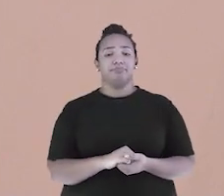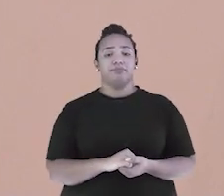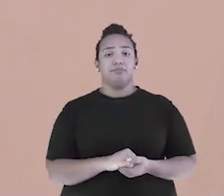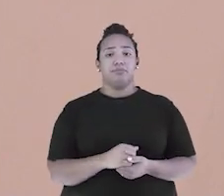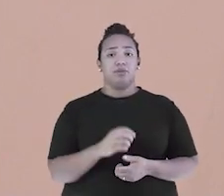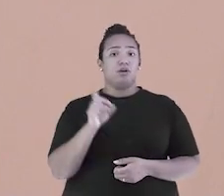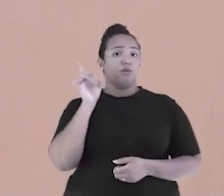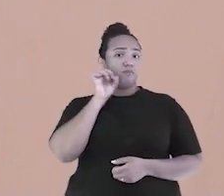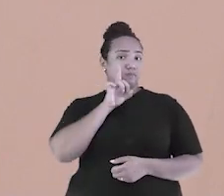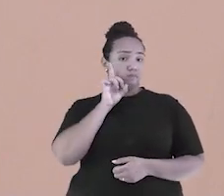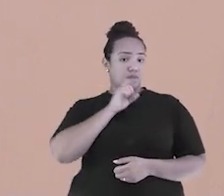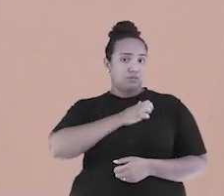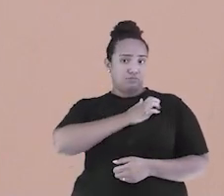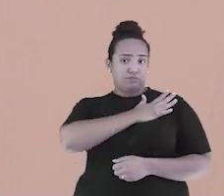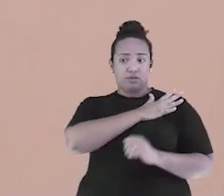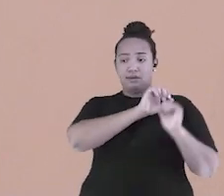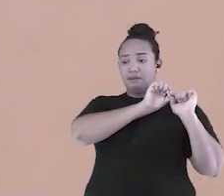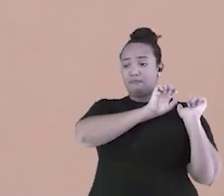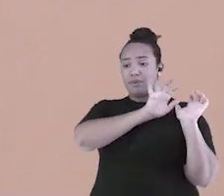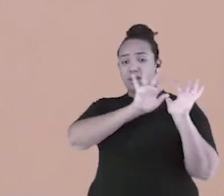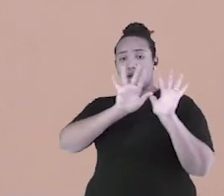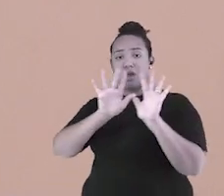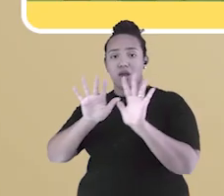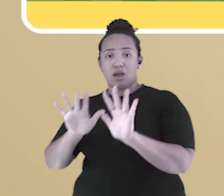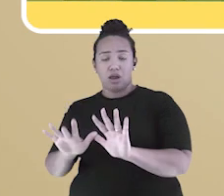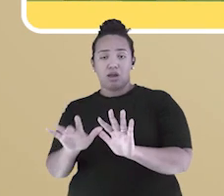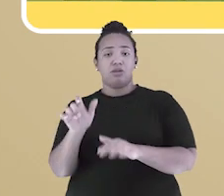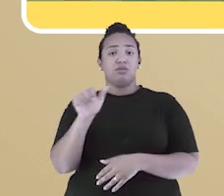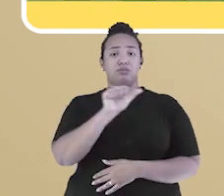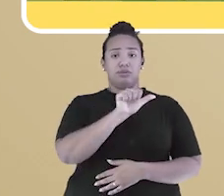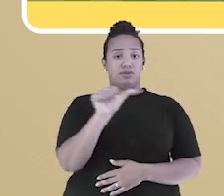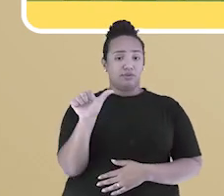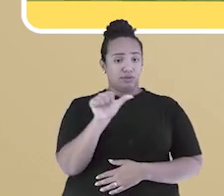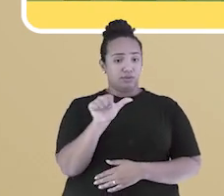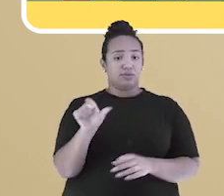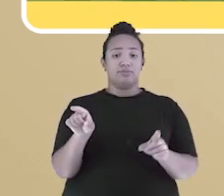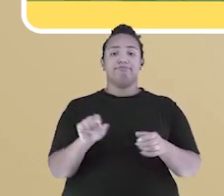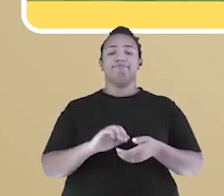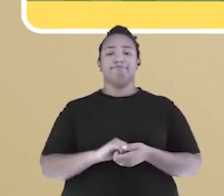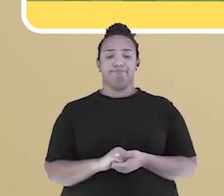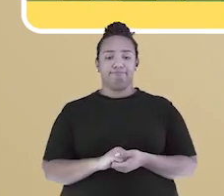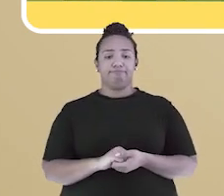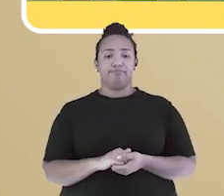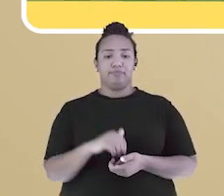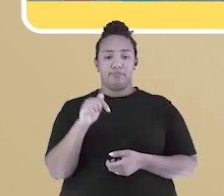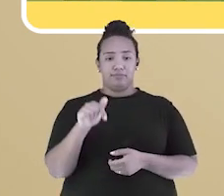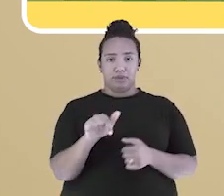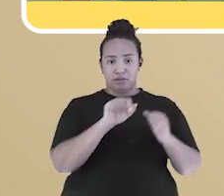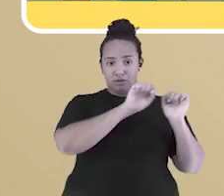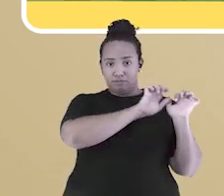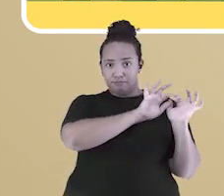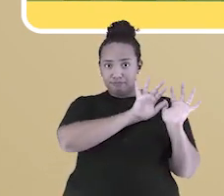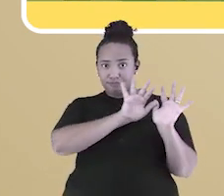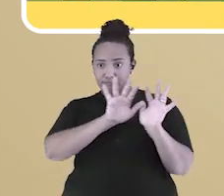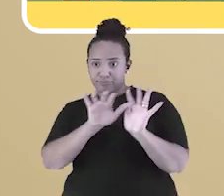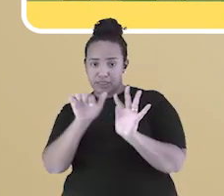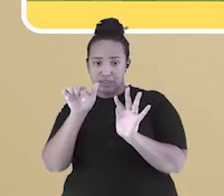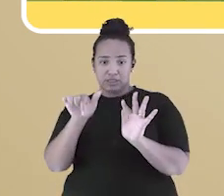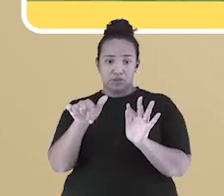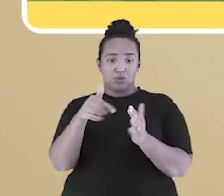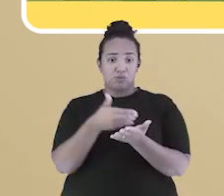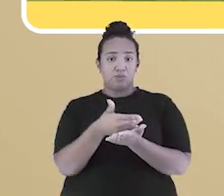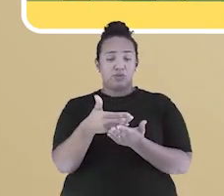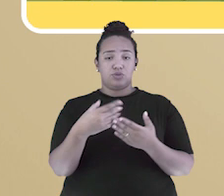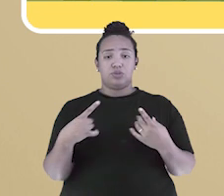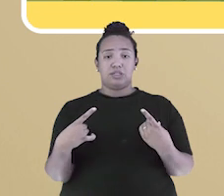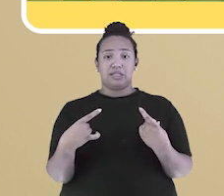militares norte-americanas no Afeganistão e no Iraque. A invasão ao Afeganistão deu início à chamada Guerra ao